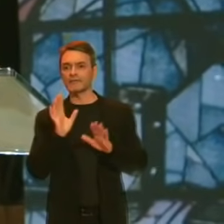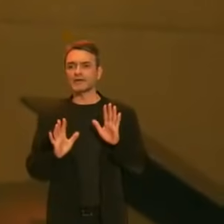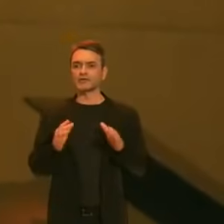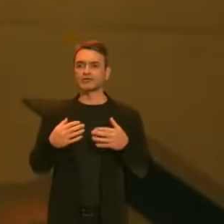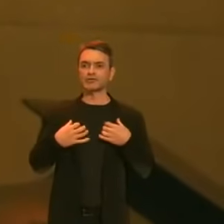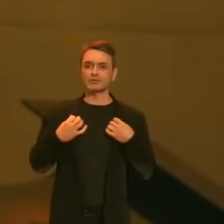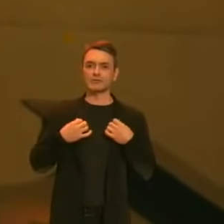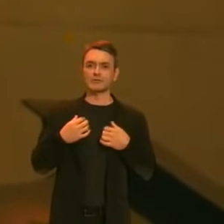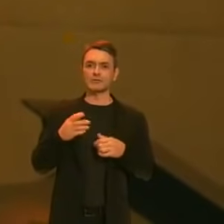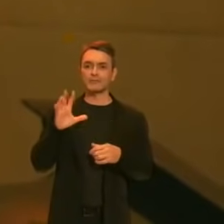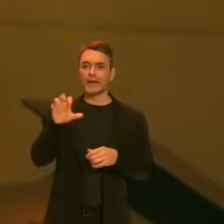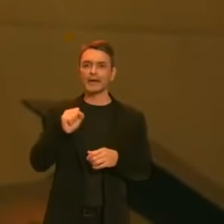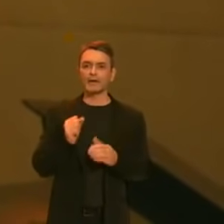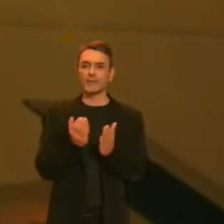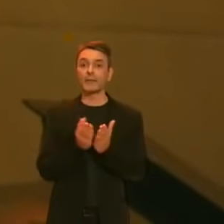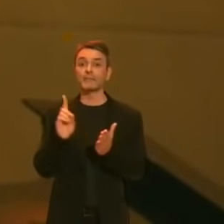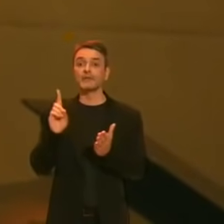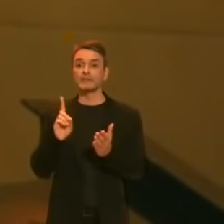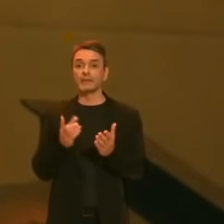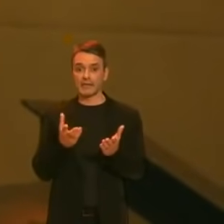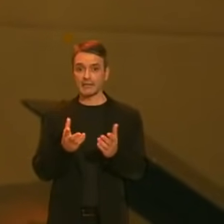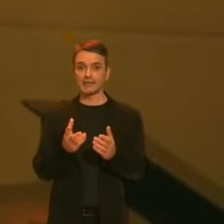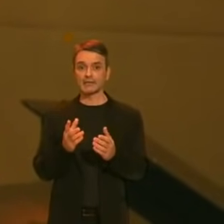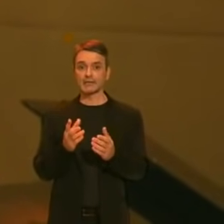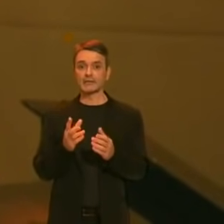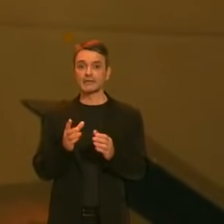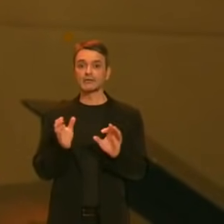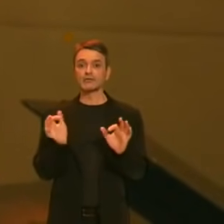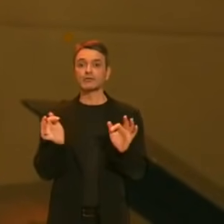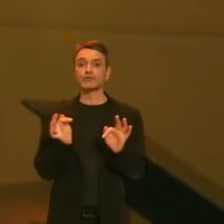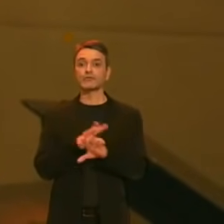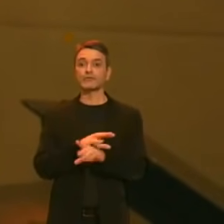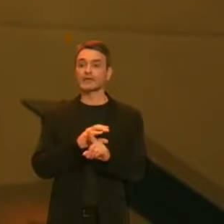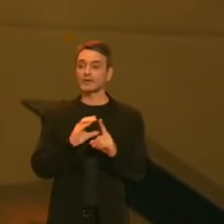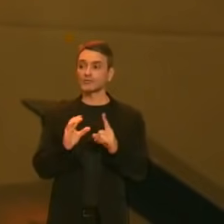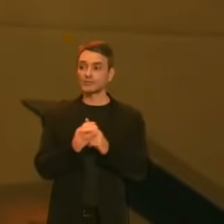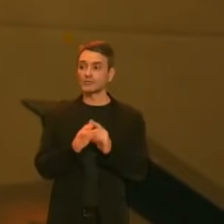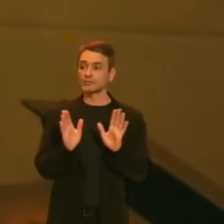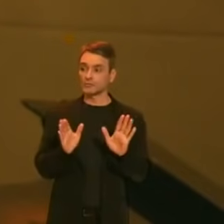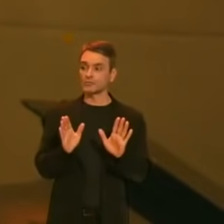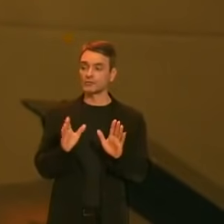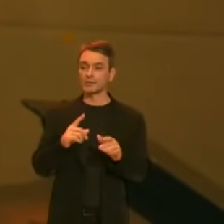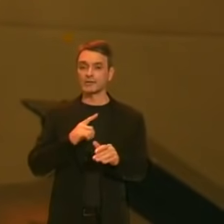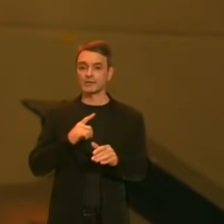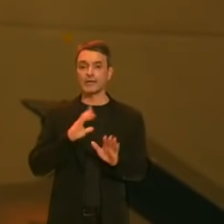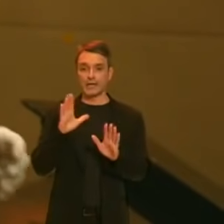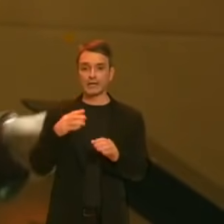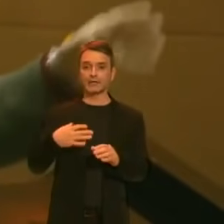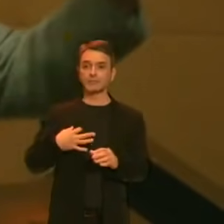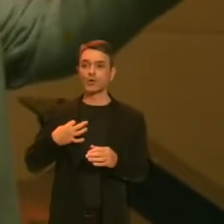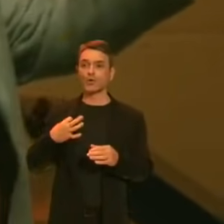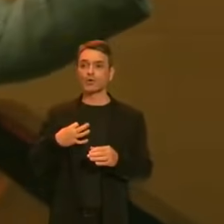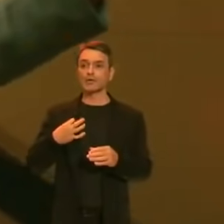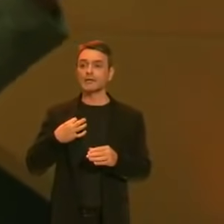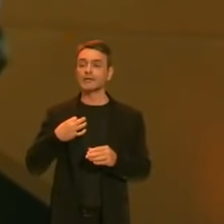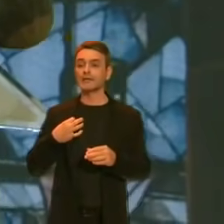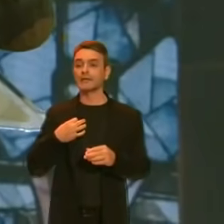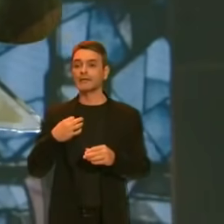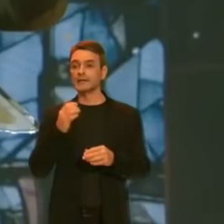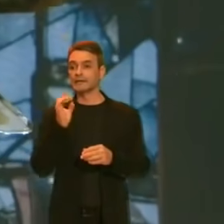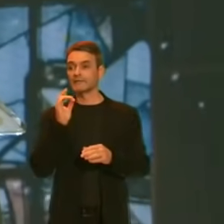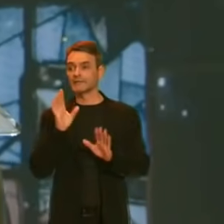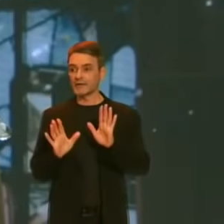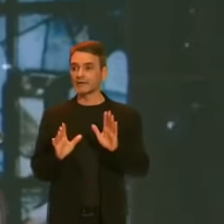na saída, tá? Não dá para fazer aglomeração não, tá? Então se alguém quiser, pega alguém de coletinho verde e diz: eu quero uma Bíblia, é